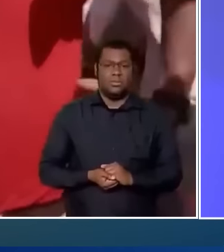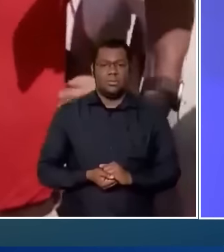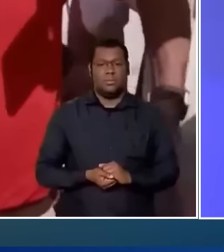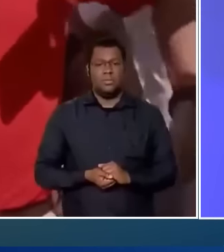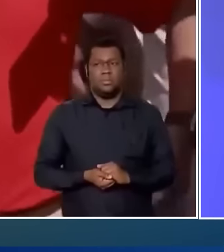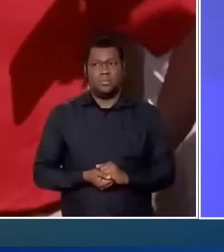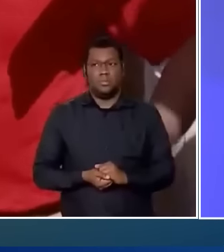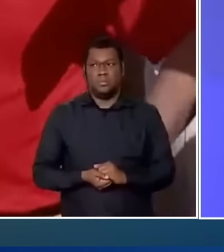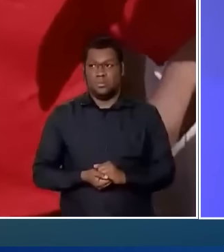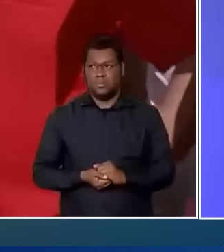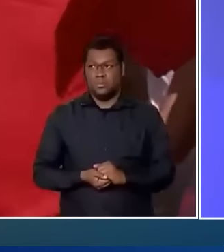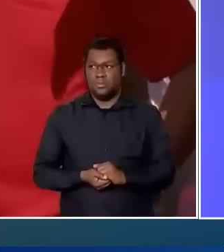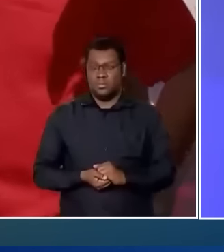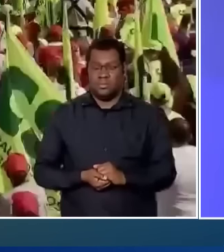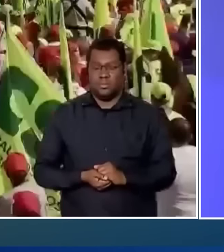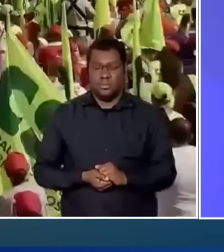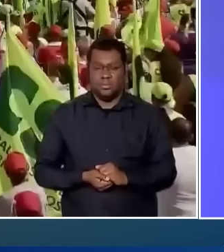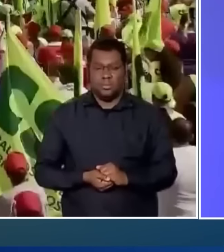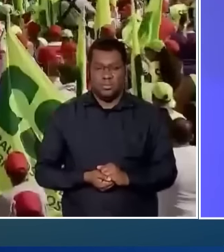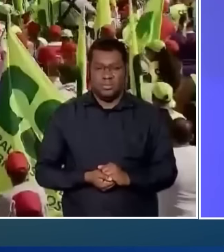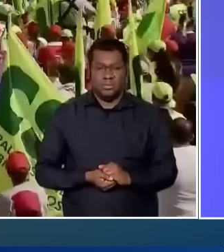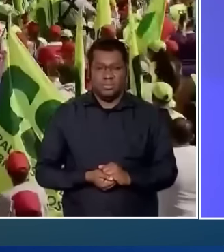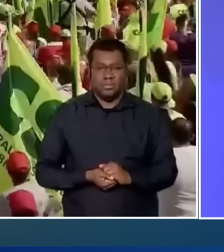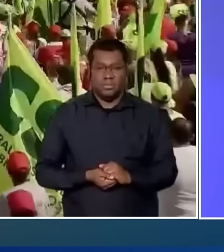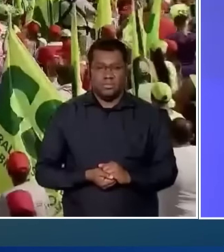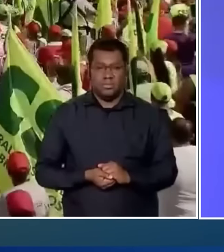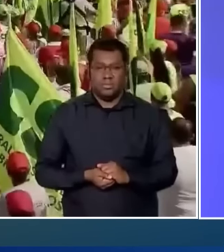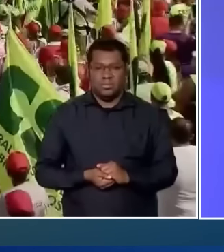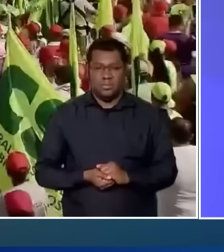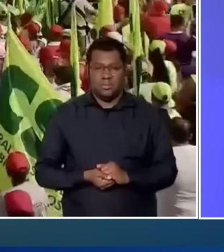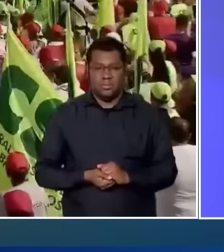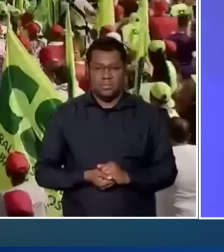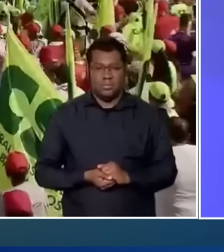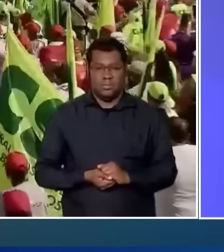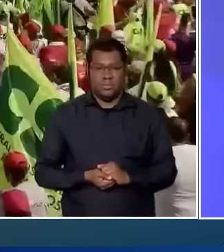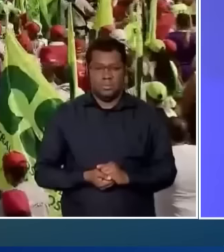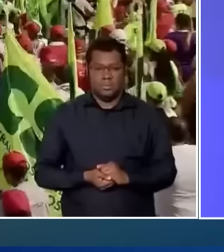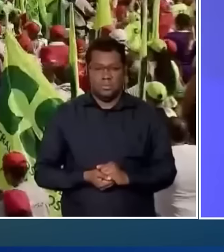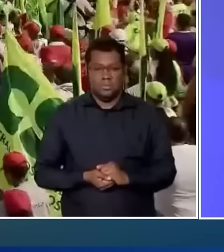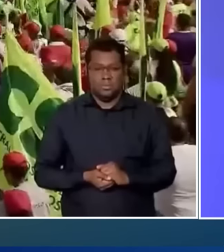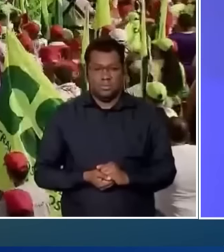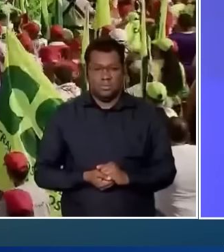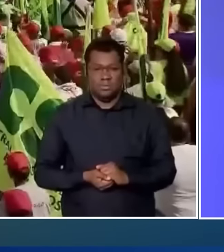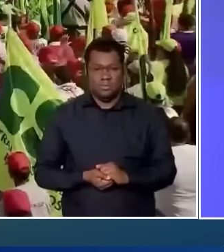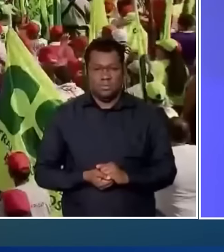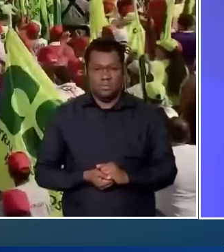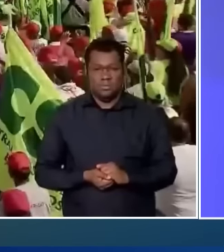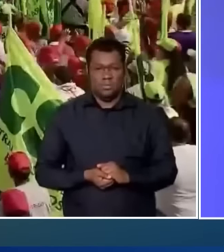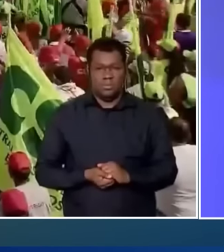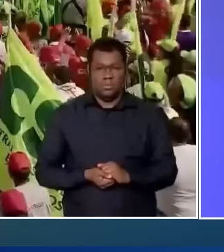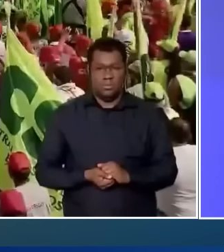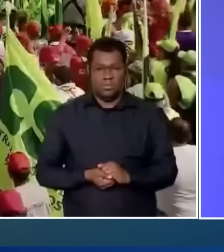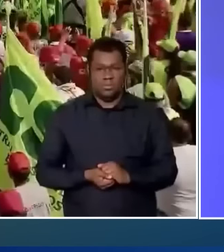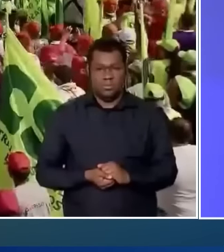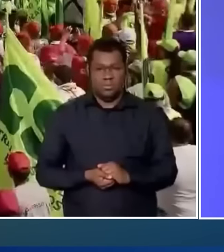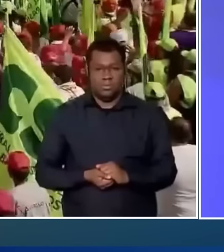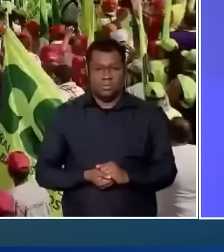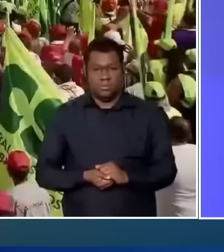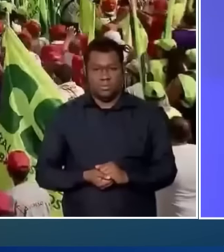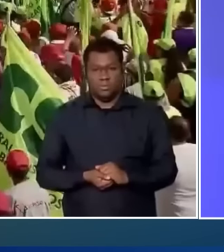que seja capaz de tratar esse tema no nível sociológico, mas que também seja capaz de enviar uma mensagem forte